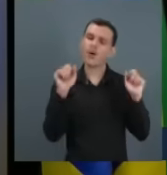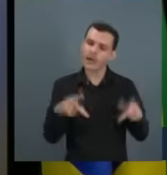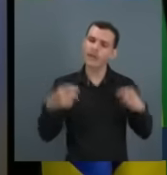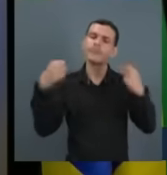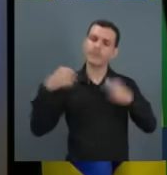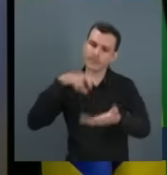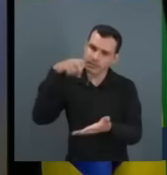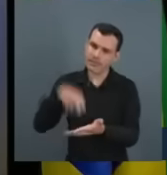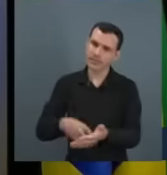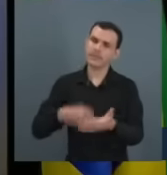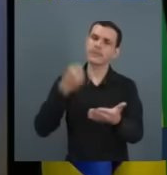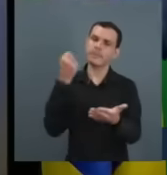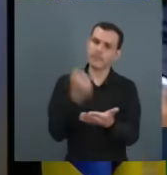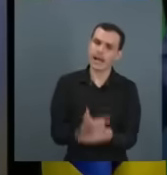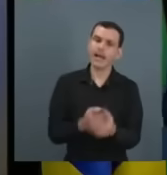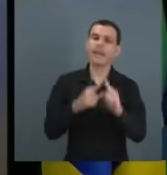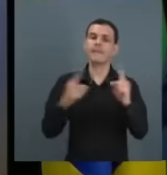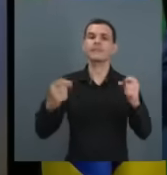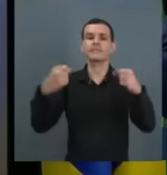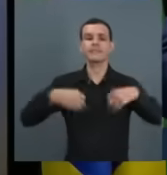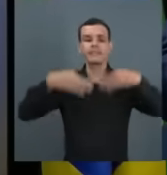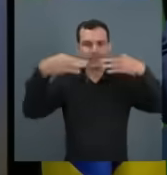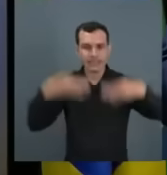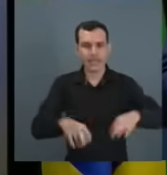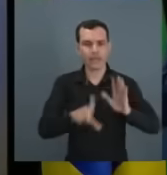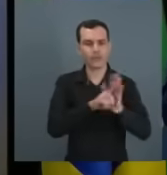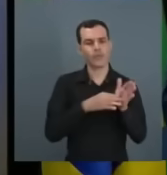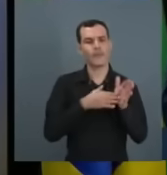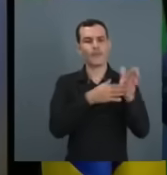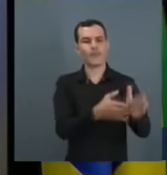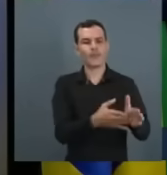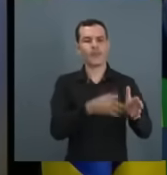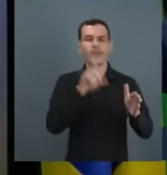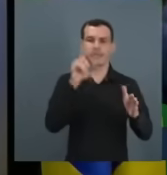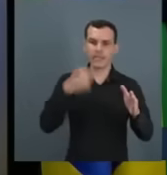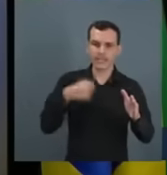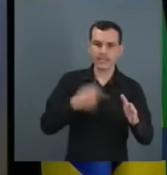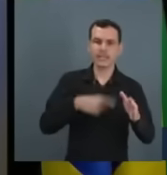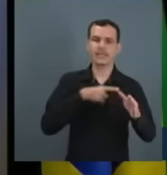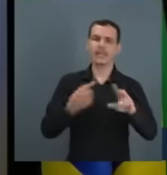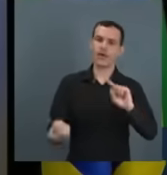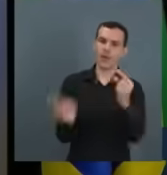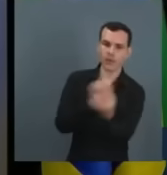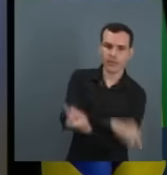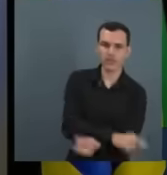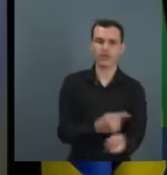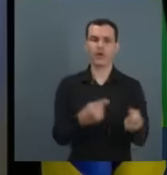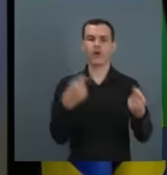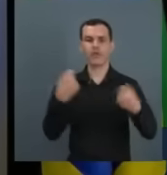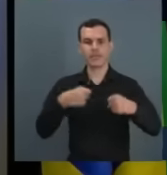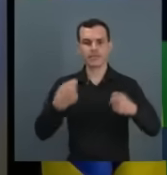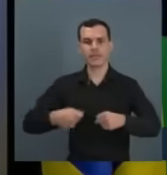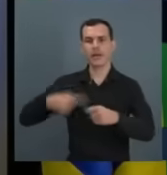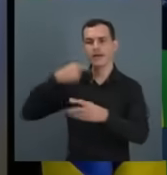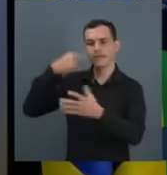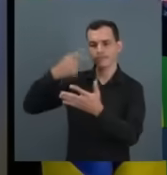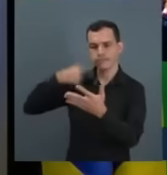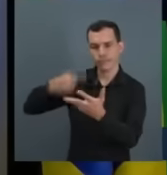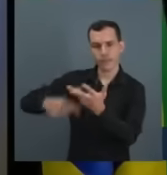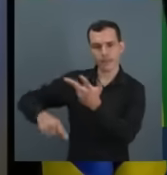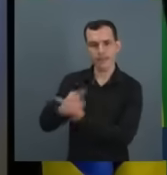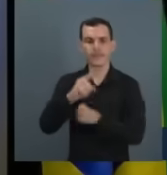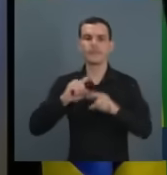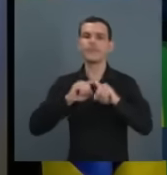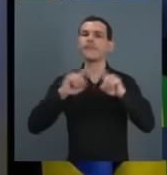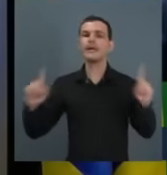defesa, contraditório, dupla jurisdição, o que eles não tiveram. Pelo contrário, eles tiveram foi um relator que